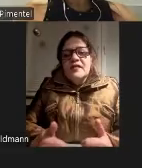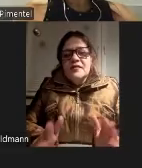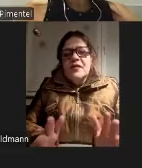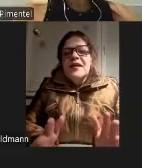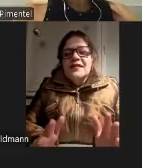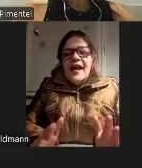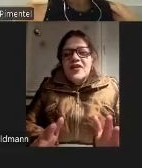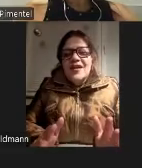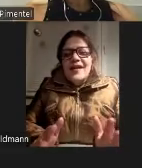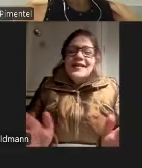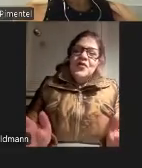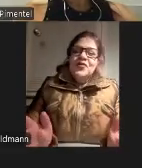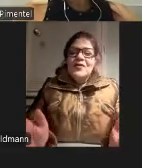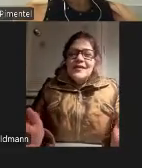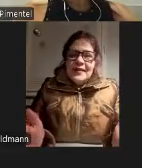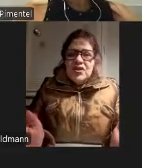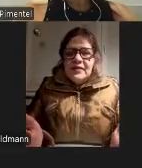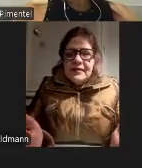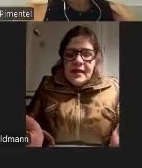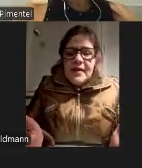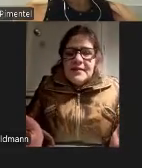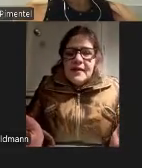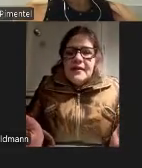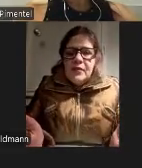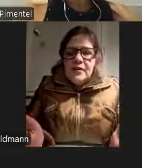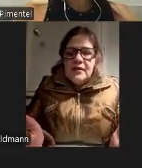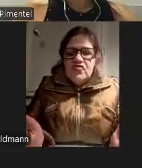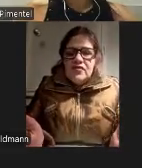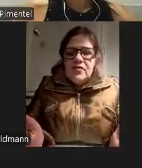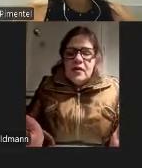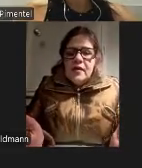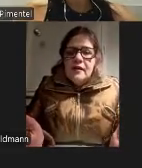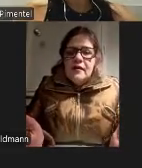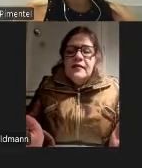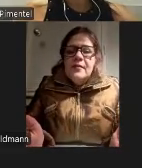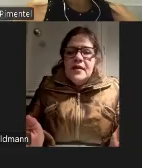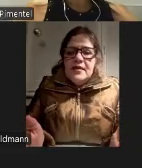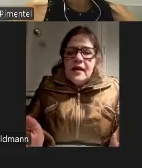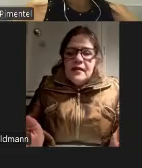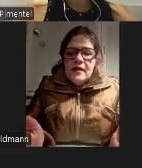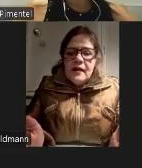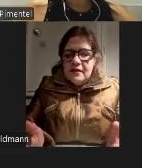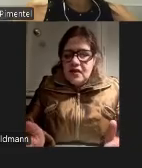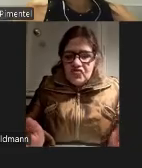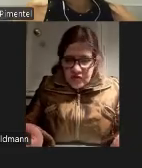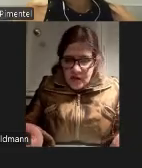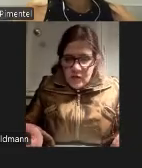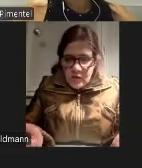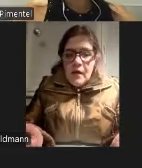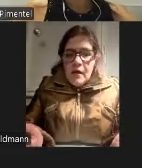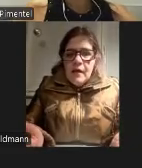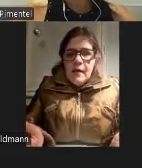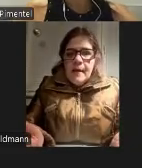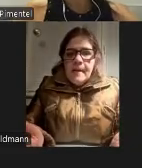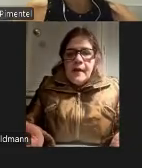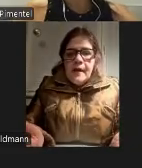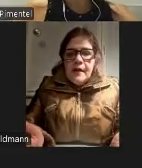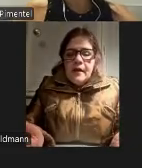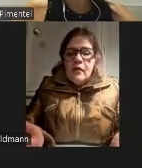mais drástica, e no outro dia ele deixa de ter demência, depois da transfusão sanguínea. Que demência é essa? Que A demência transfusão? é essa,